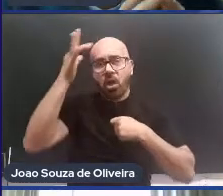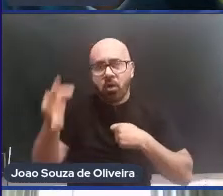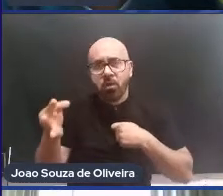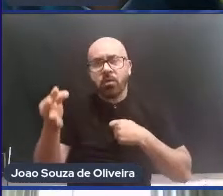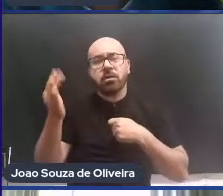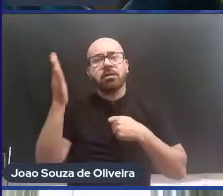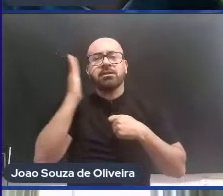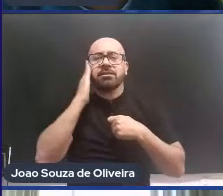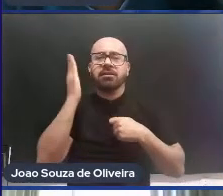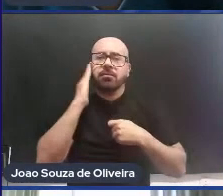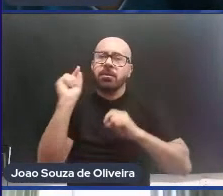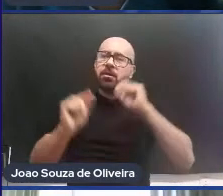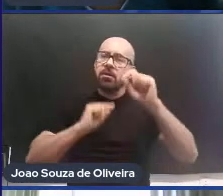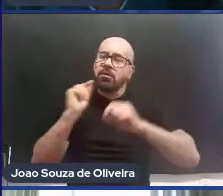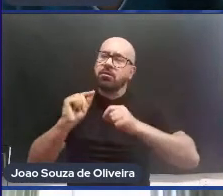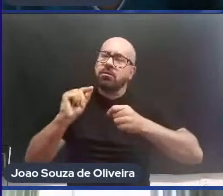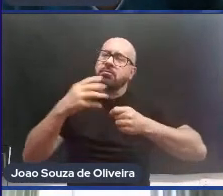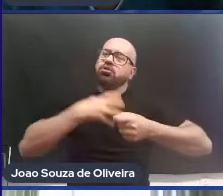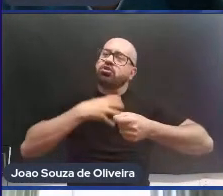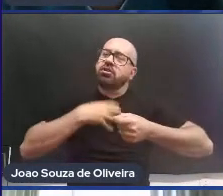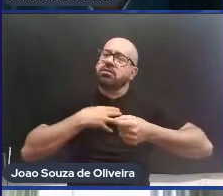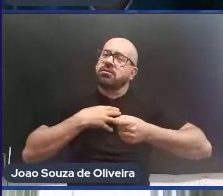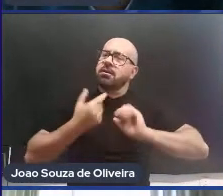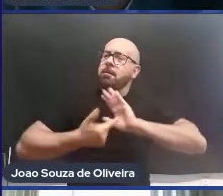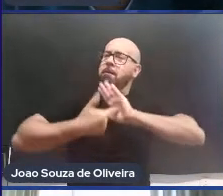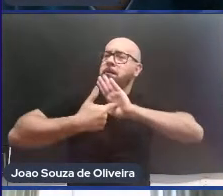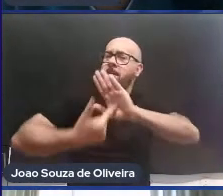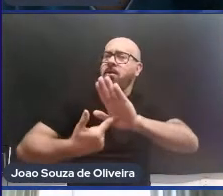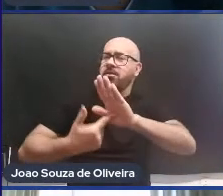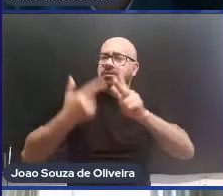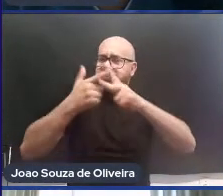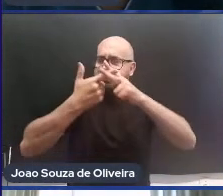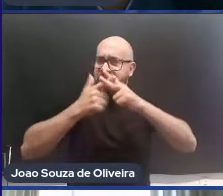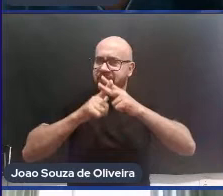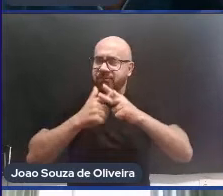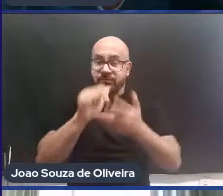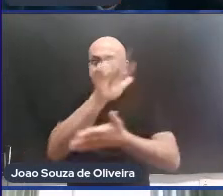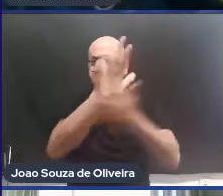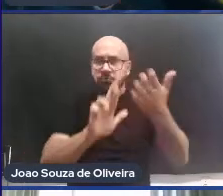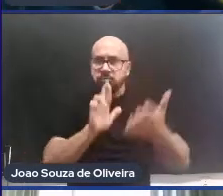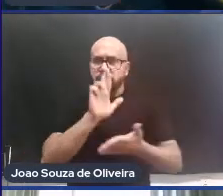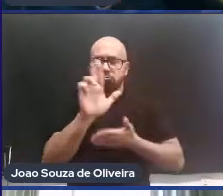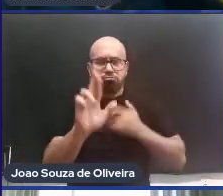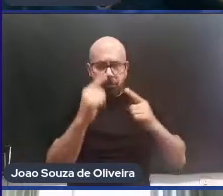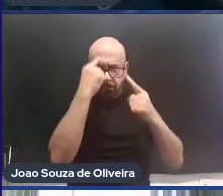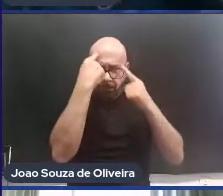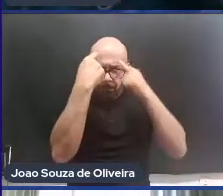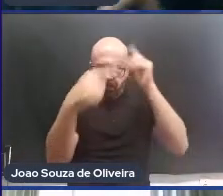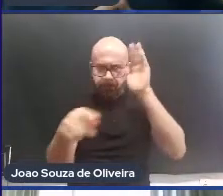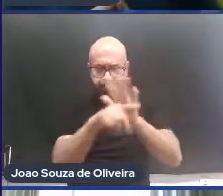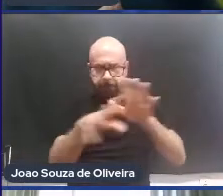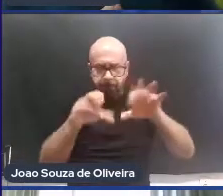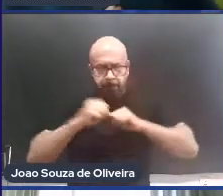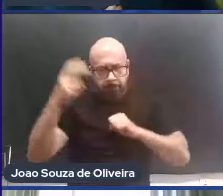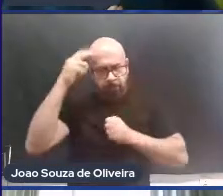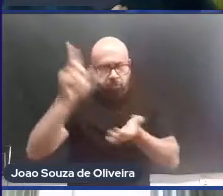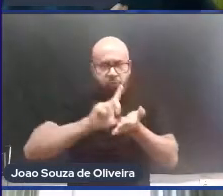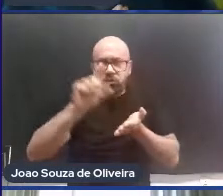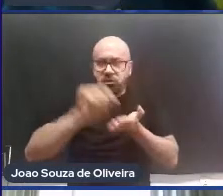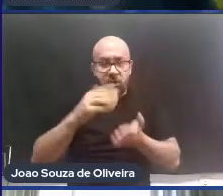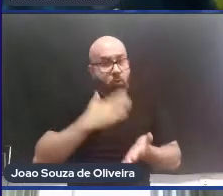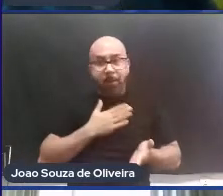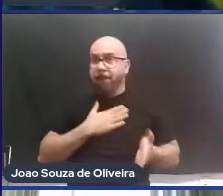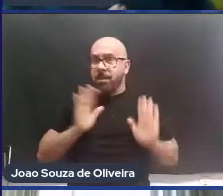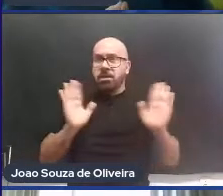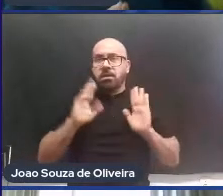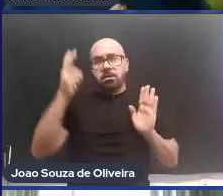a forma com que ele expressa sua resolução para as atividades que está apropriada de uma cultura digital que não é a